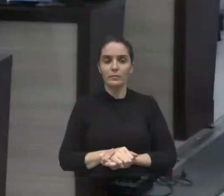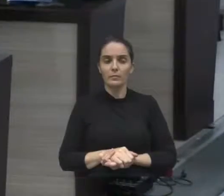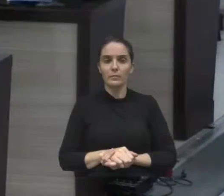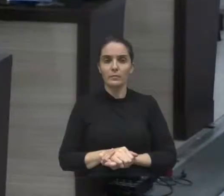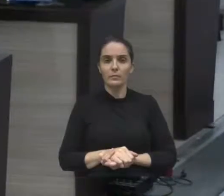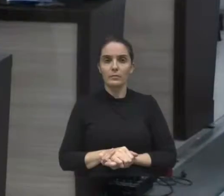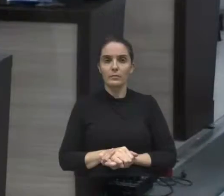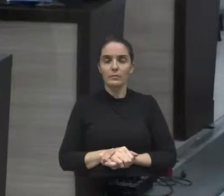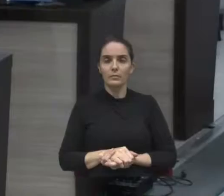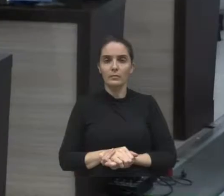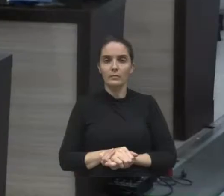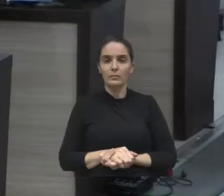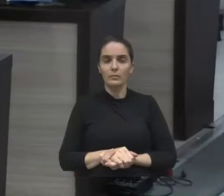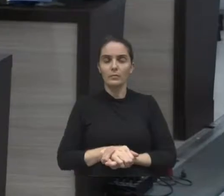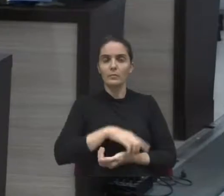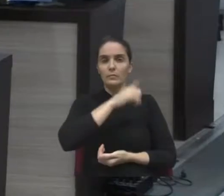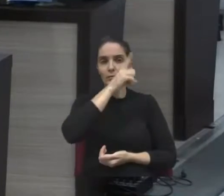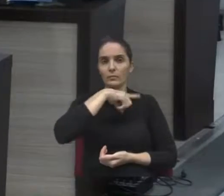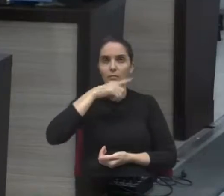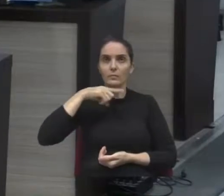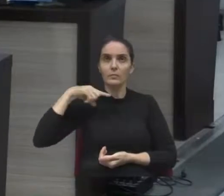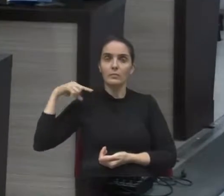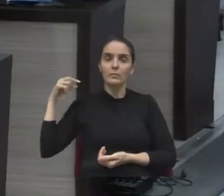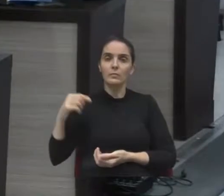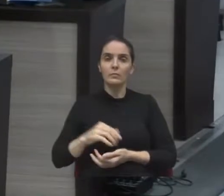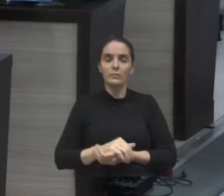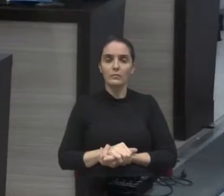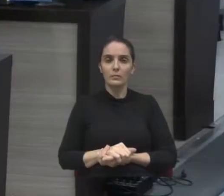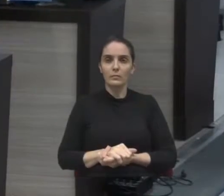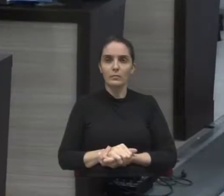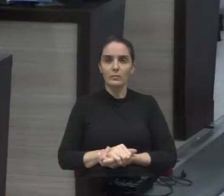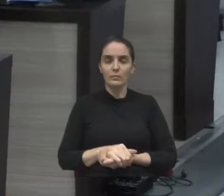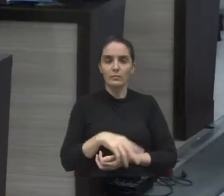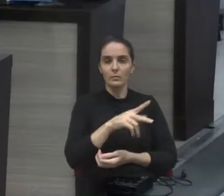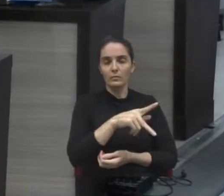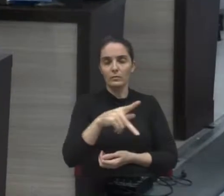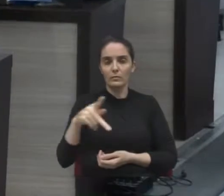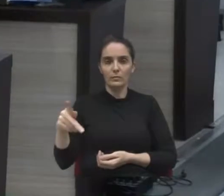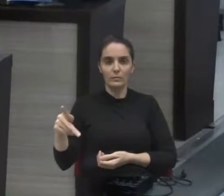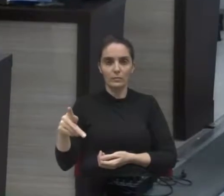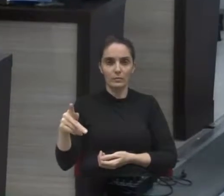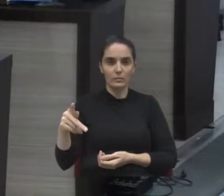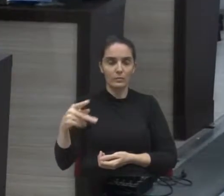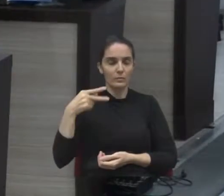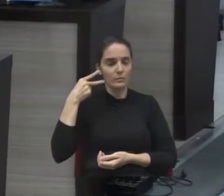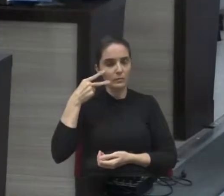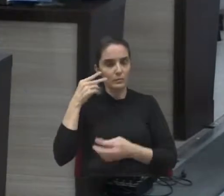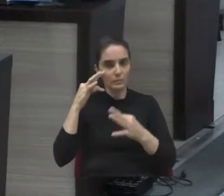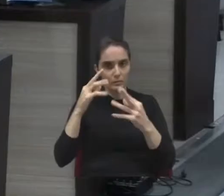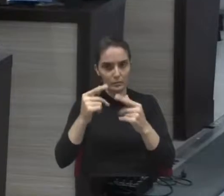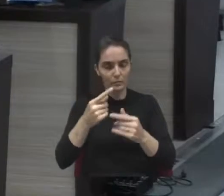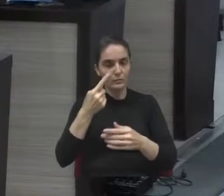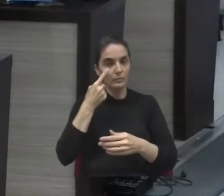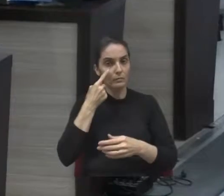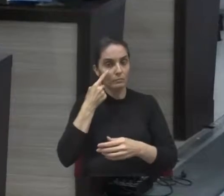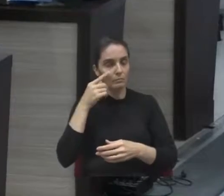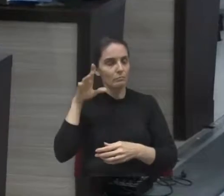Vereadora doutora Mayra. Senhor presidente, nobres colegas, a todos que nos assistem e nos